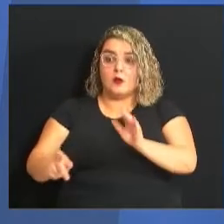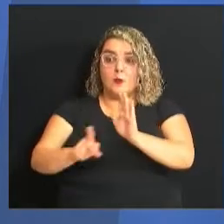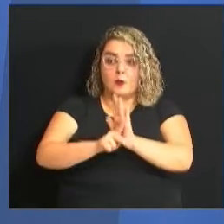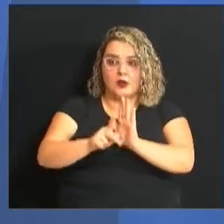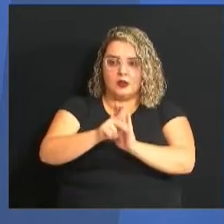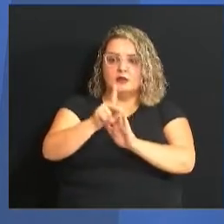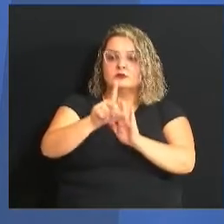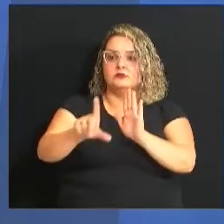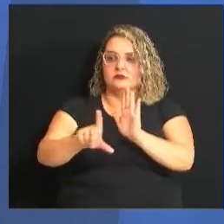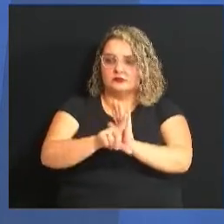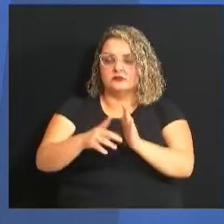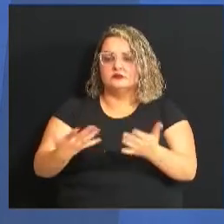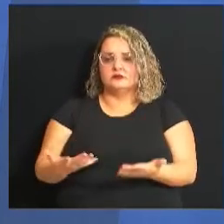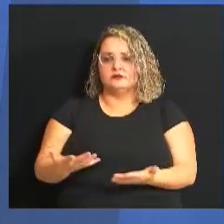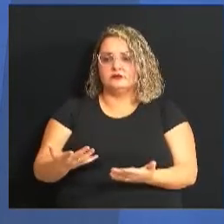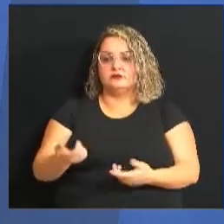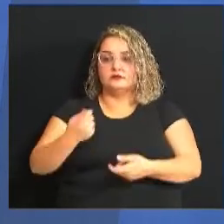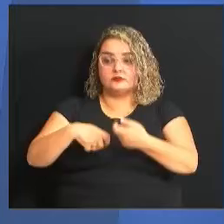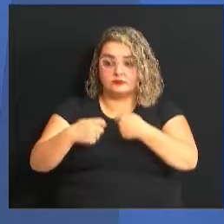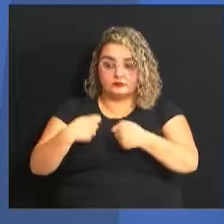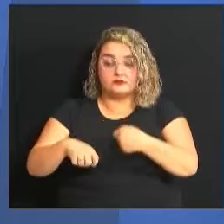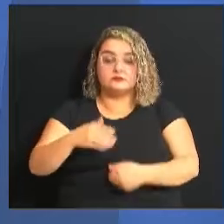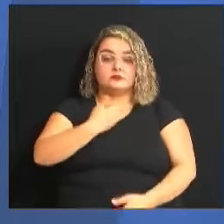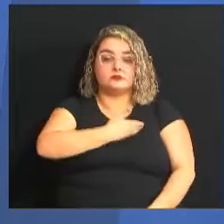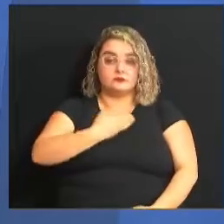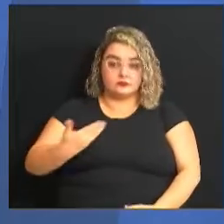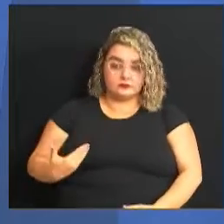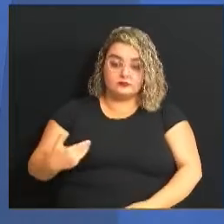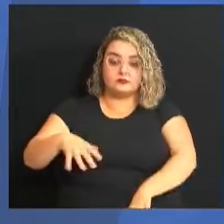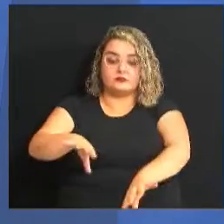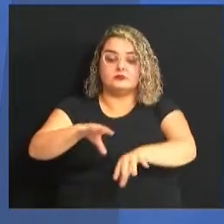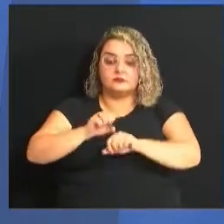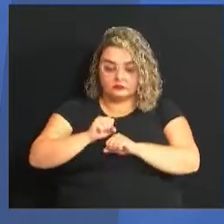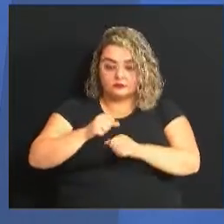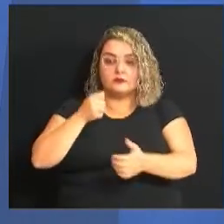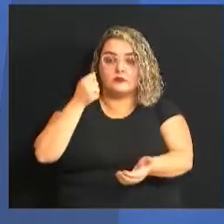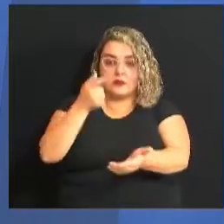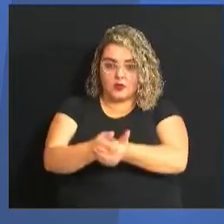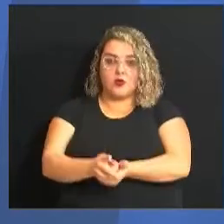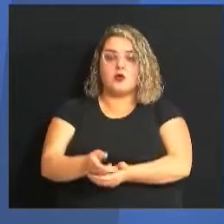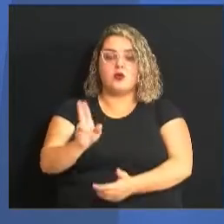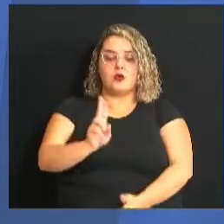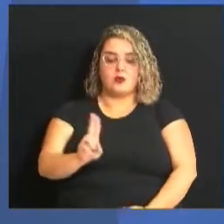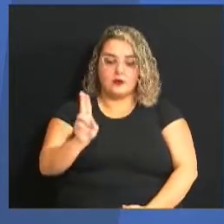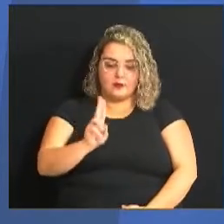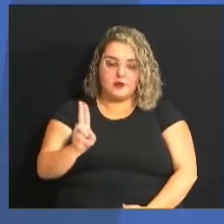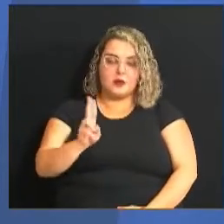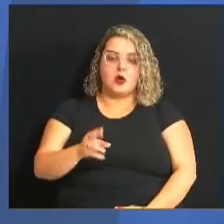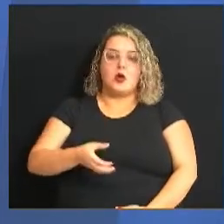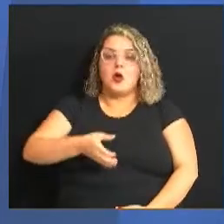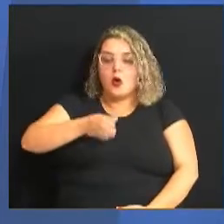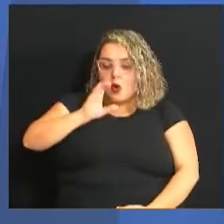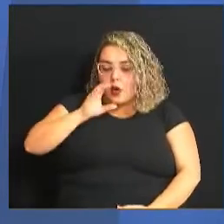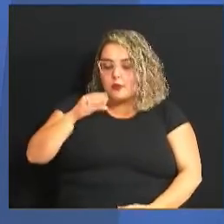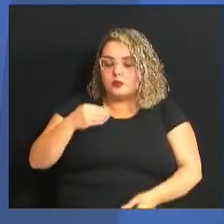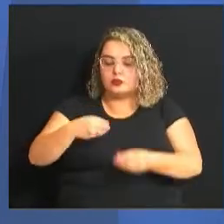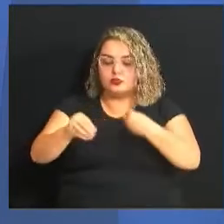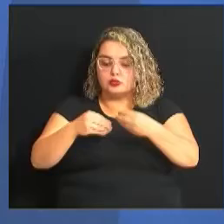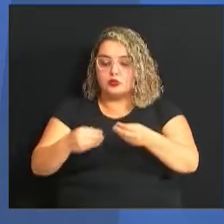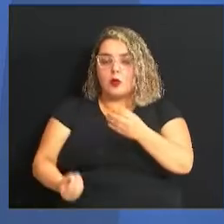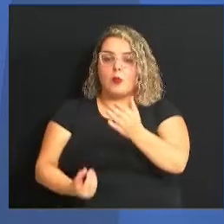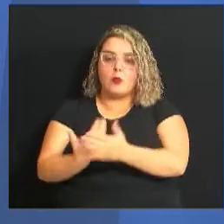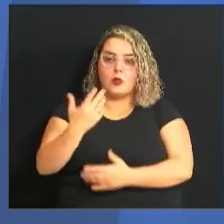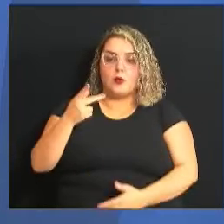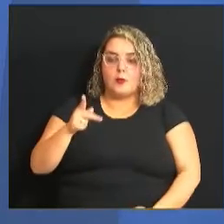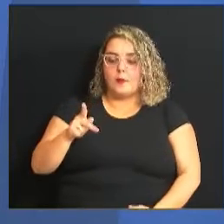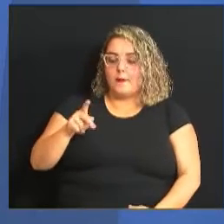lei que impede a administração pública de adquirir e utilizar copos descartáveis produzidos a